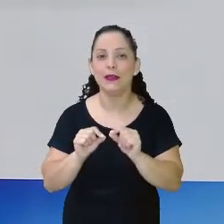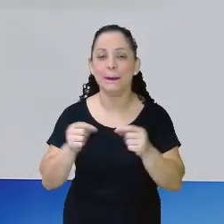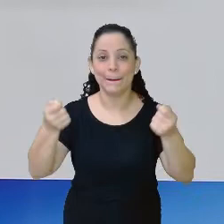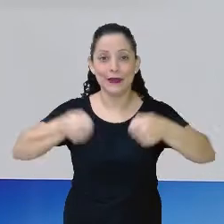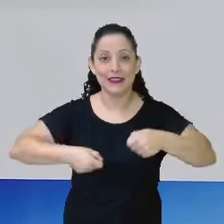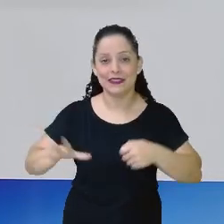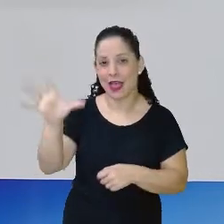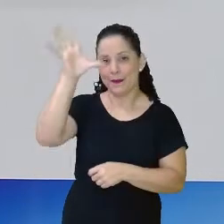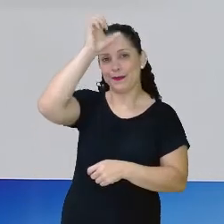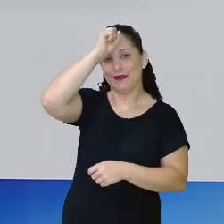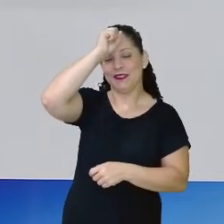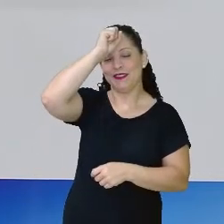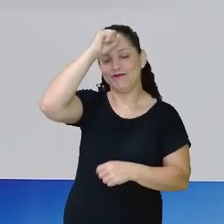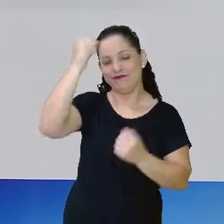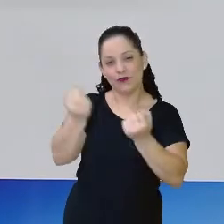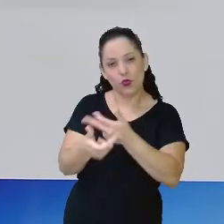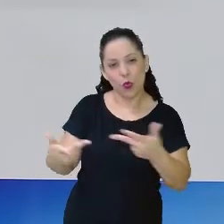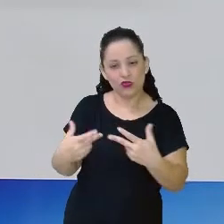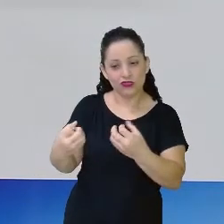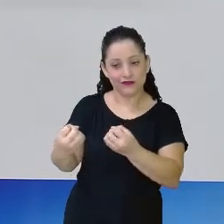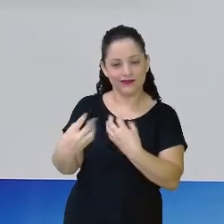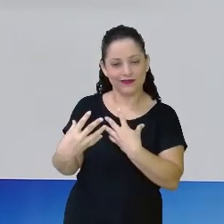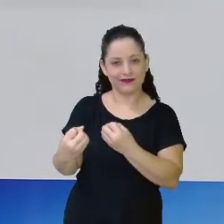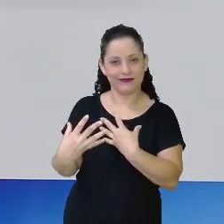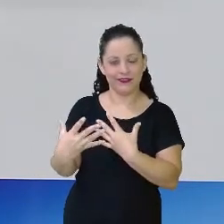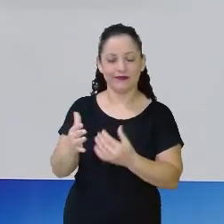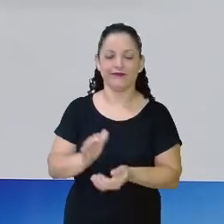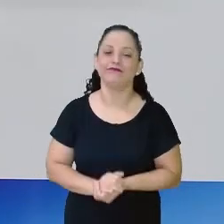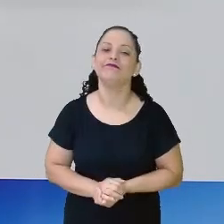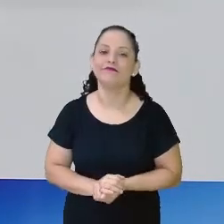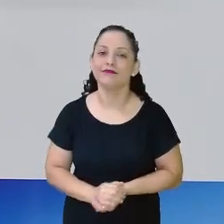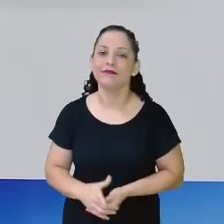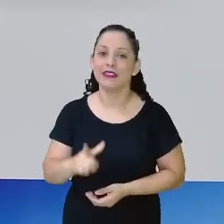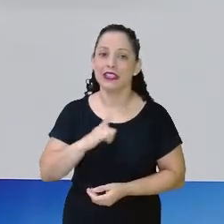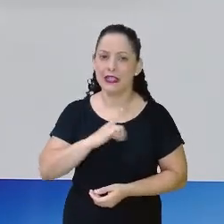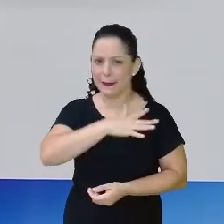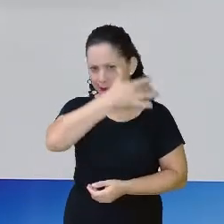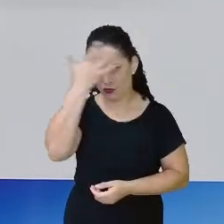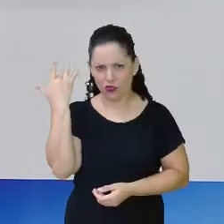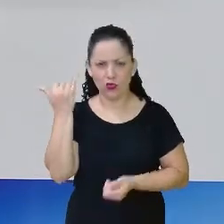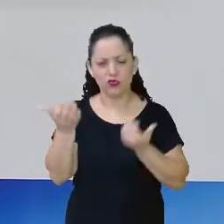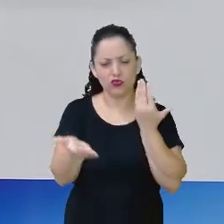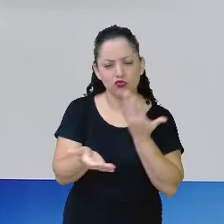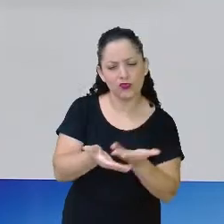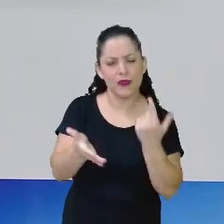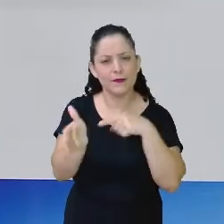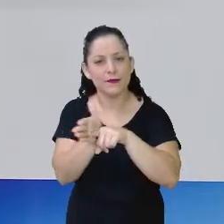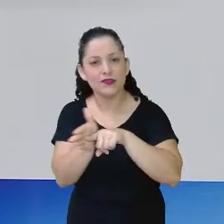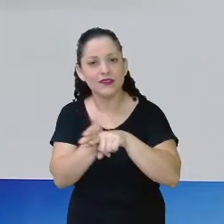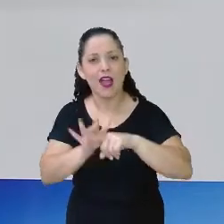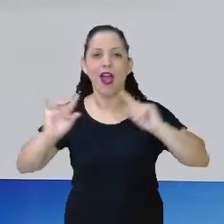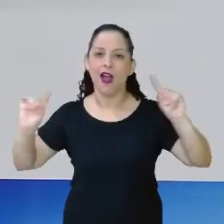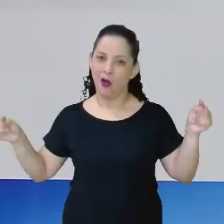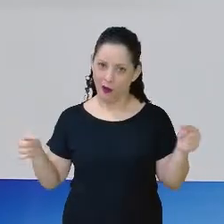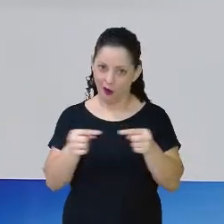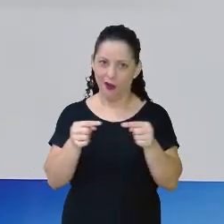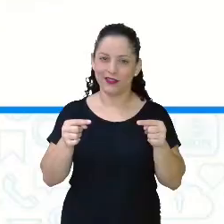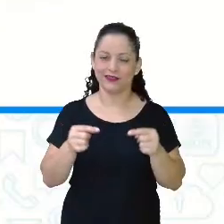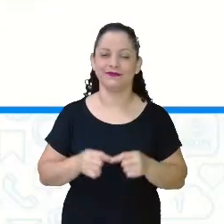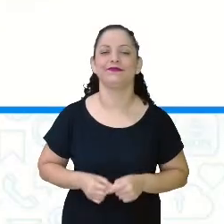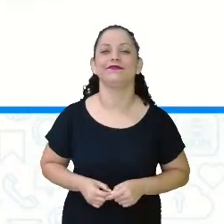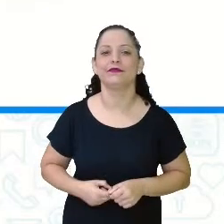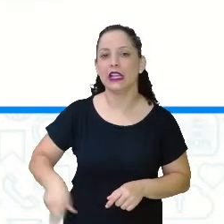passada. Então, eu gosto bastante disso aí e vejo que alguns estudiosos concordam aí comigo. Por meio das